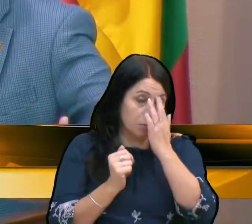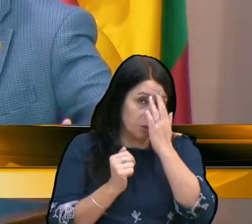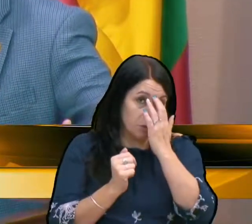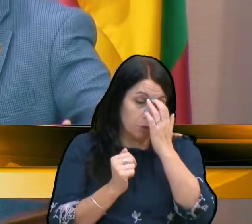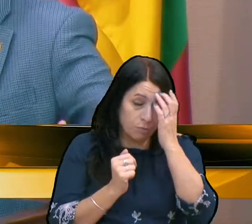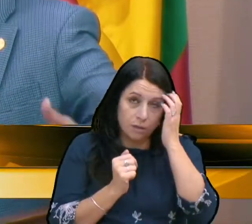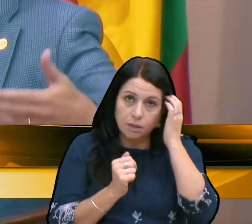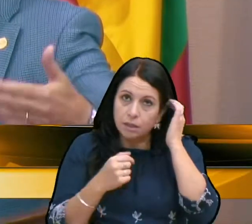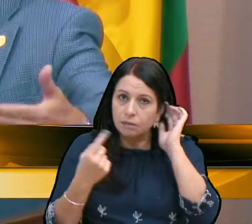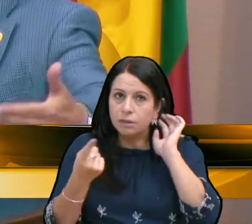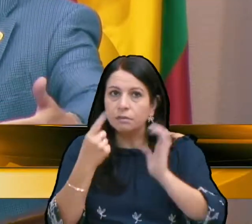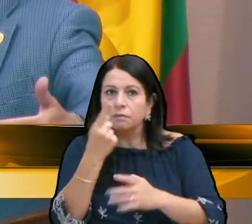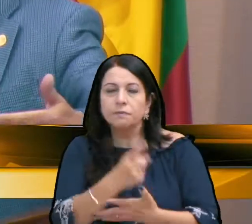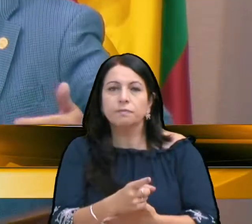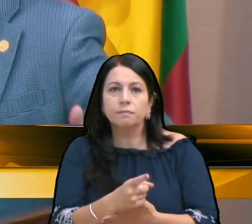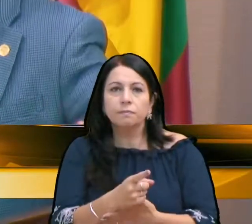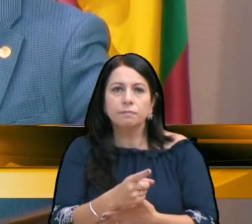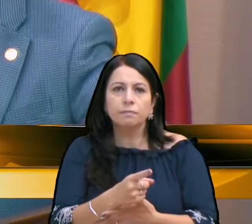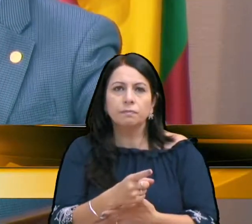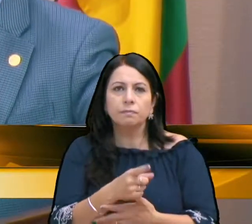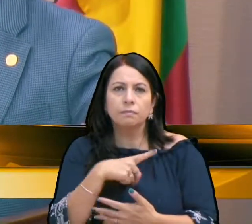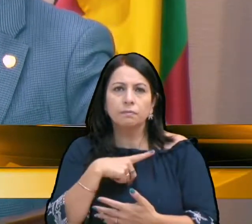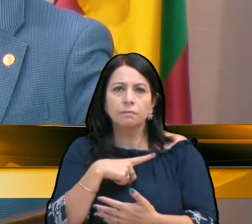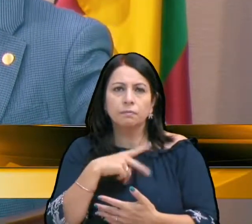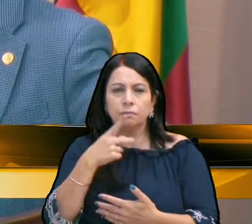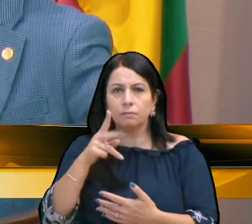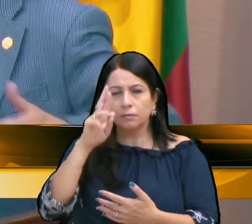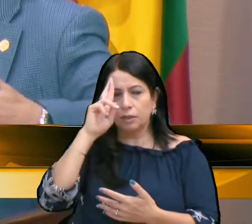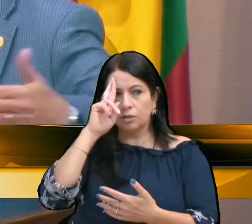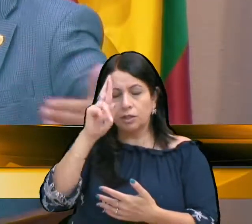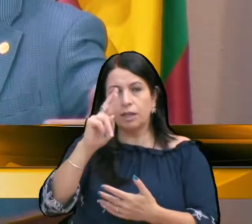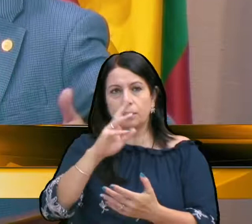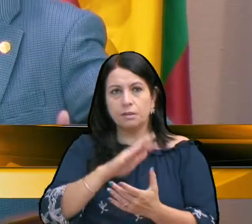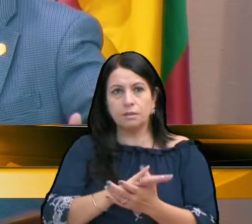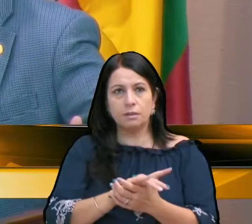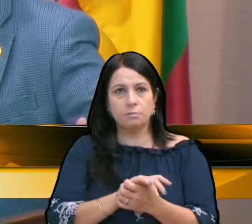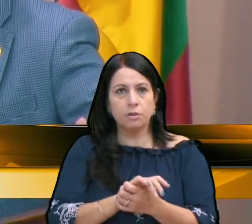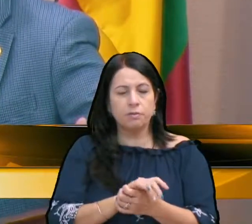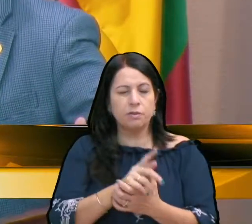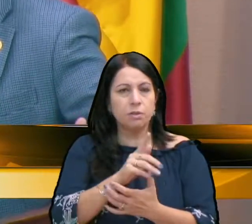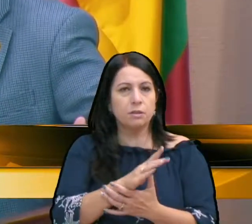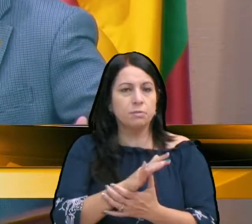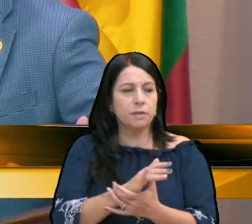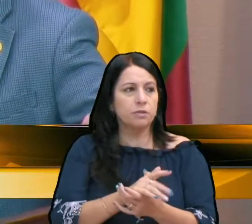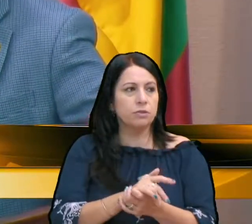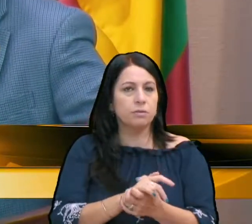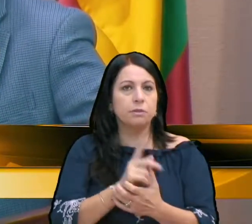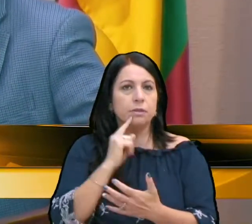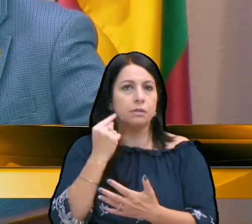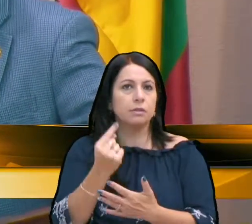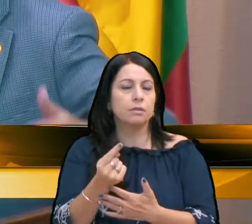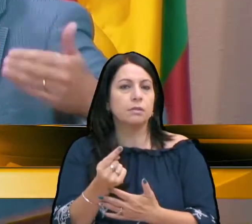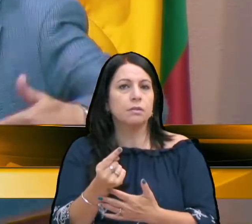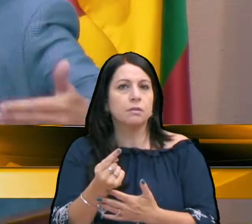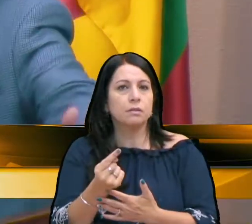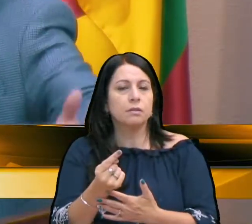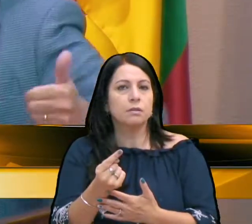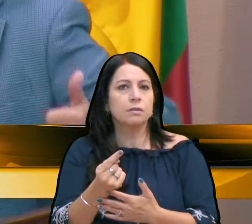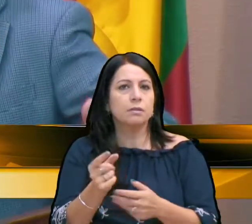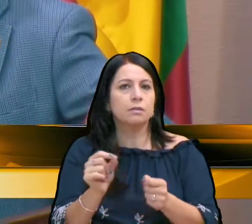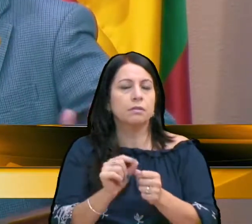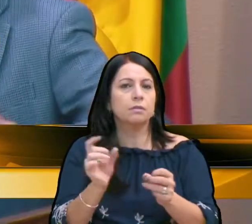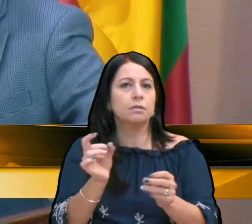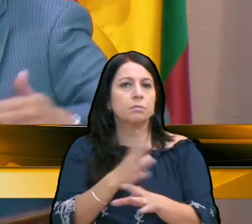um movimento para que a sua diretora, que está cedida pelo Estado, pelo município ao Estado, e ela completa